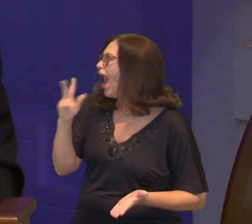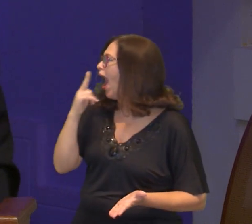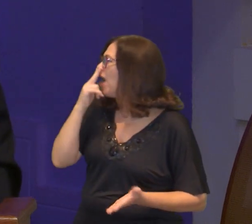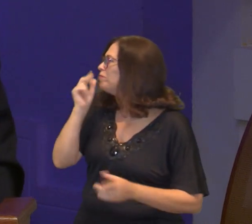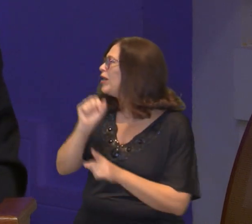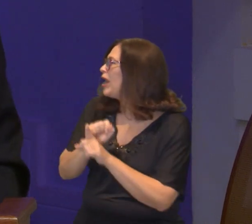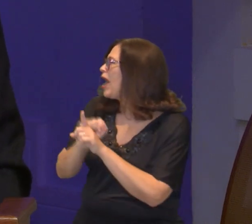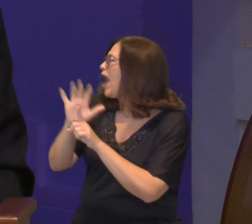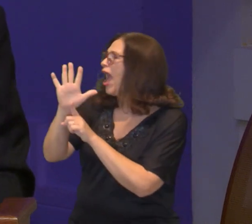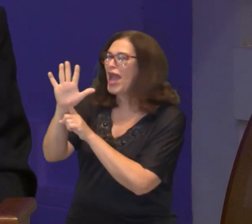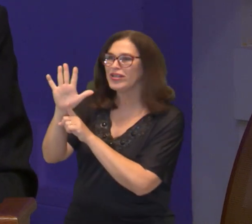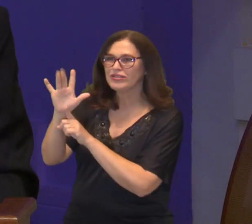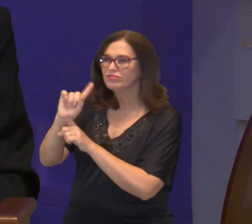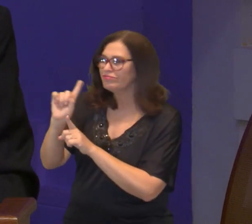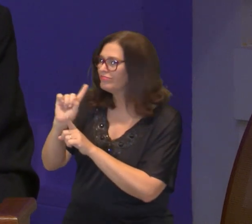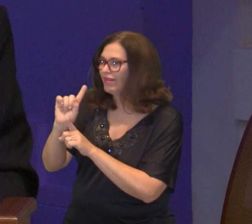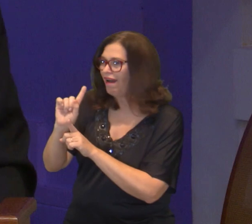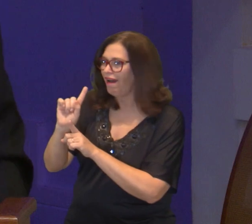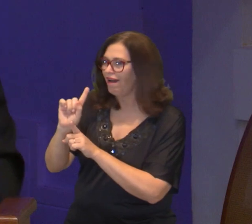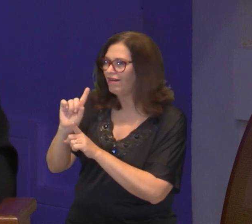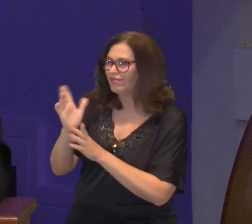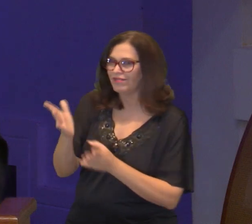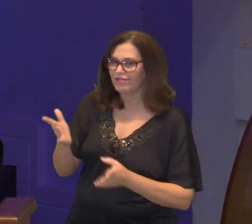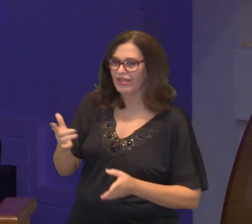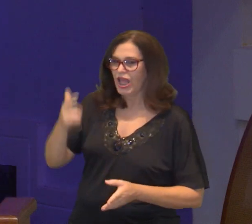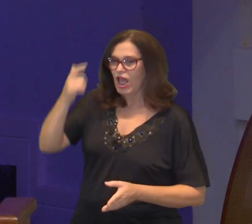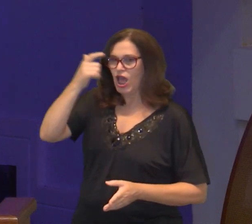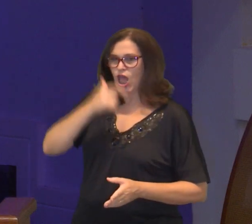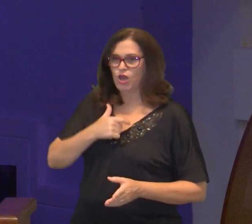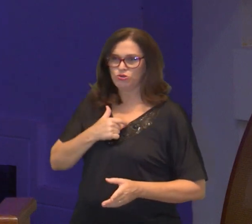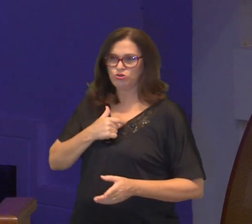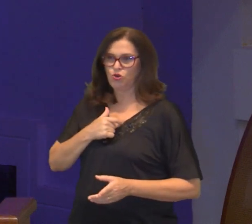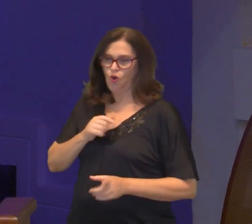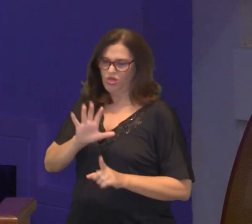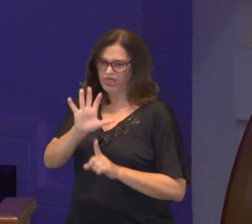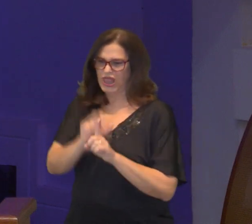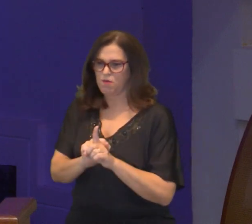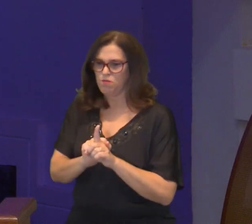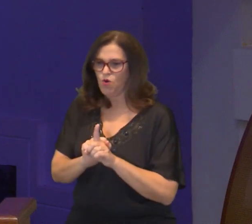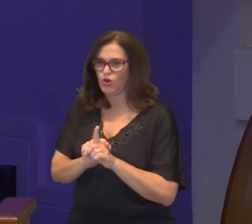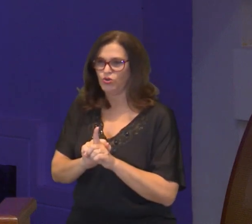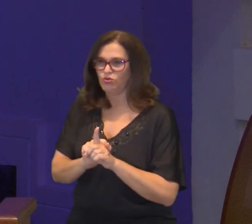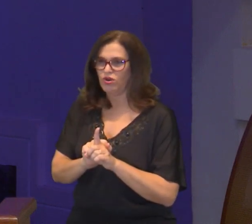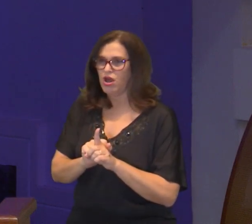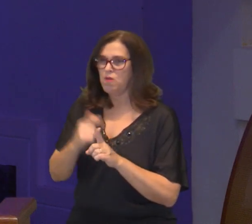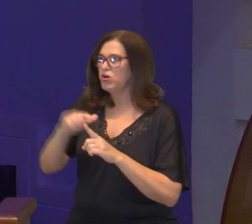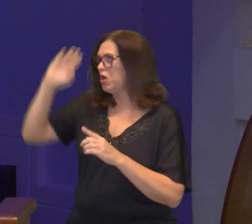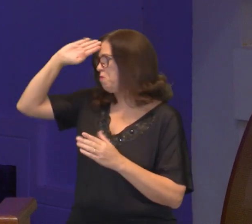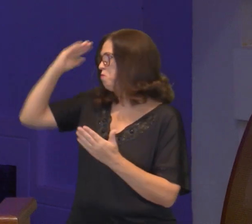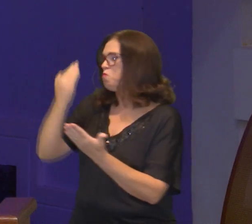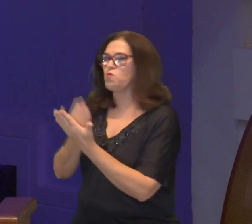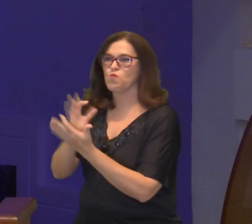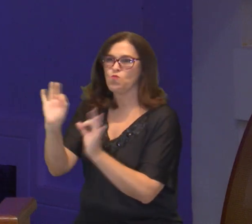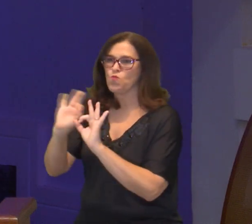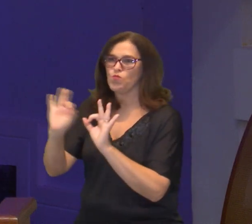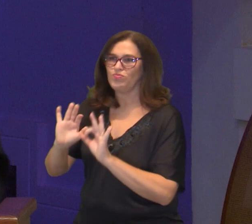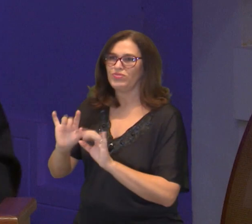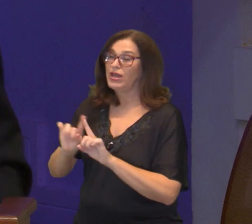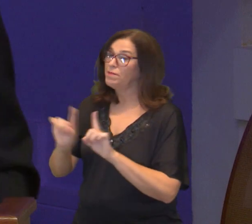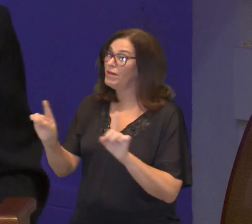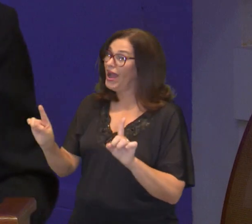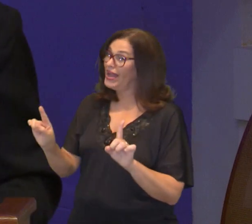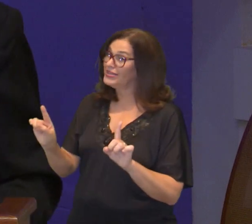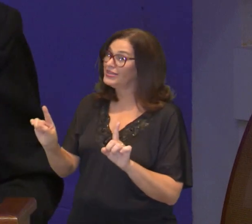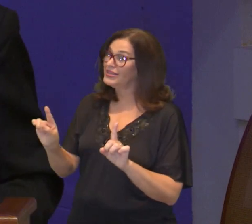Nenhum anjo caído vai dizer para o homem: eu sou um anjo caído em desobediência a Deus. A semelhança de